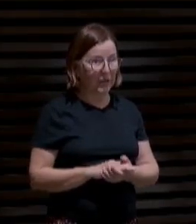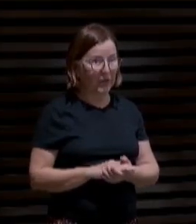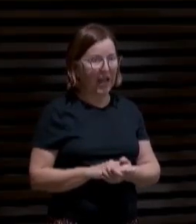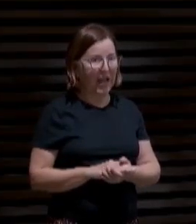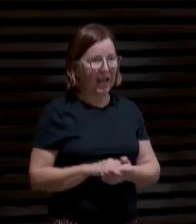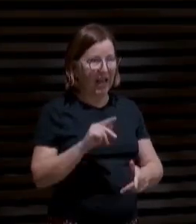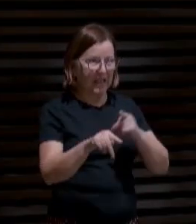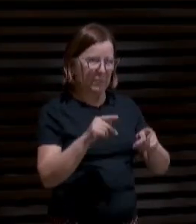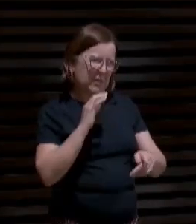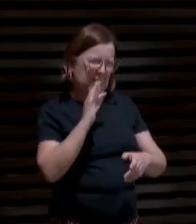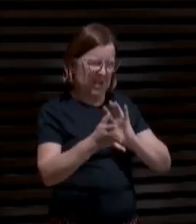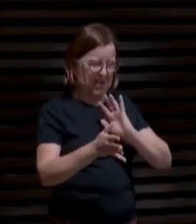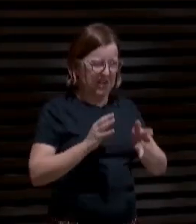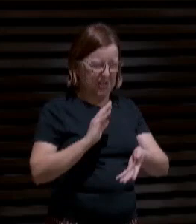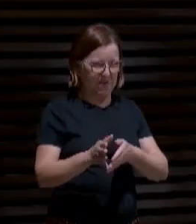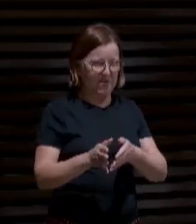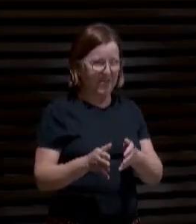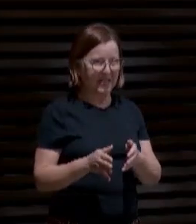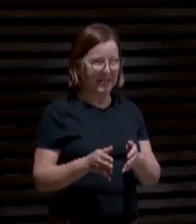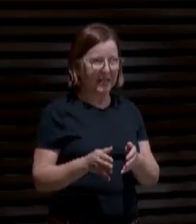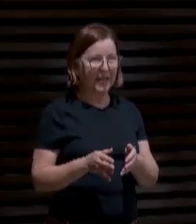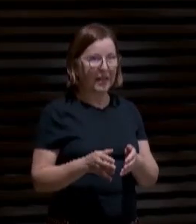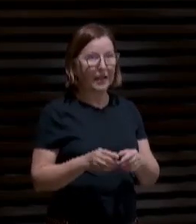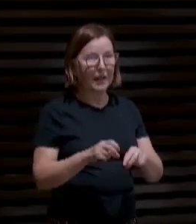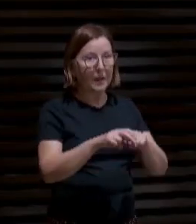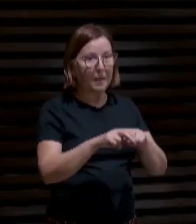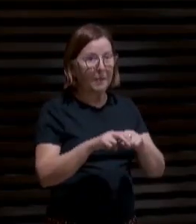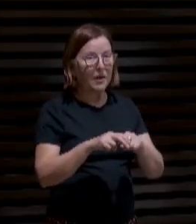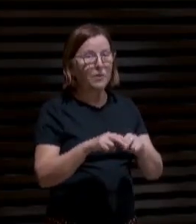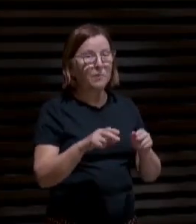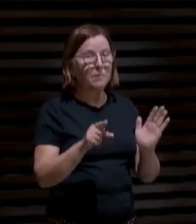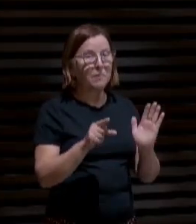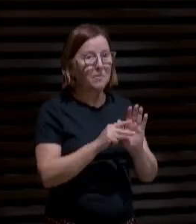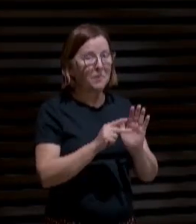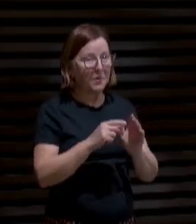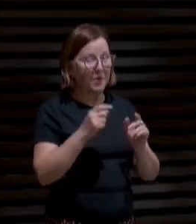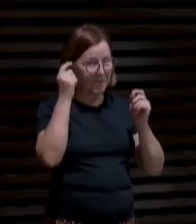o mundo de acordo com a sua própria mentalidade, só fazem assim.